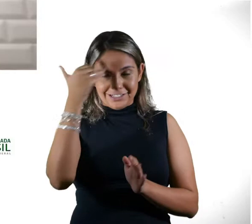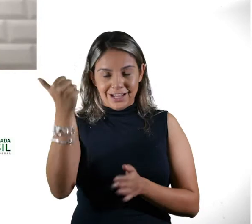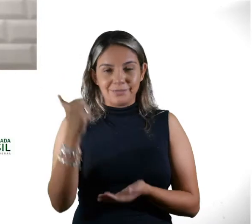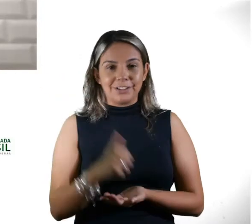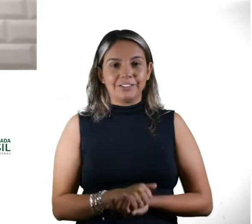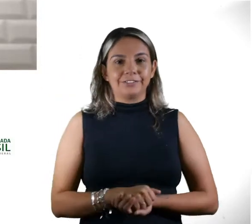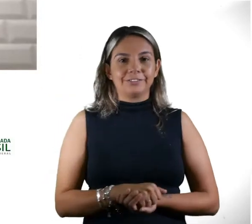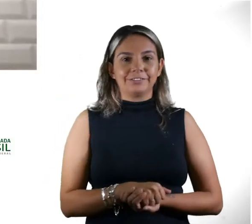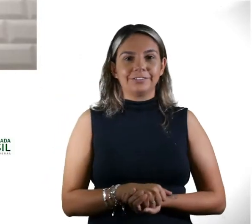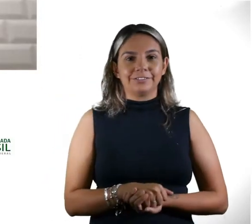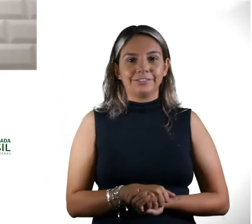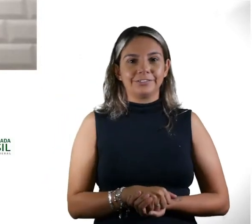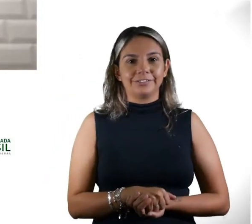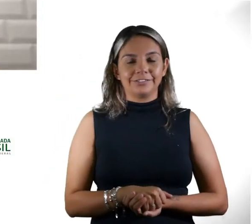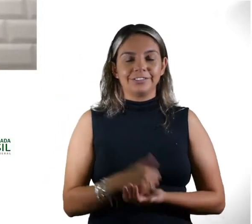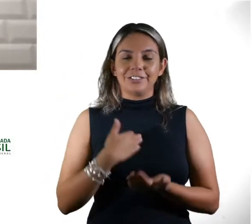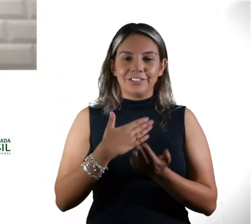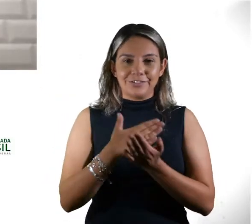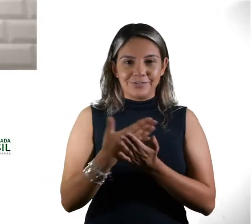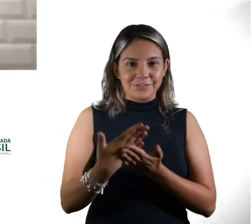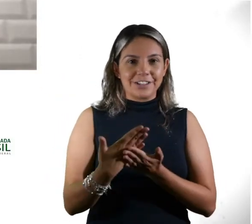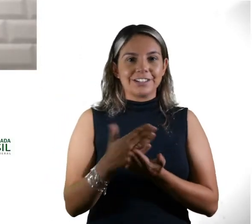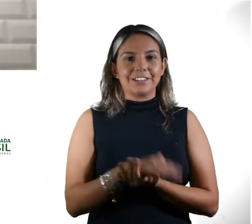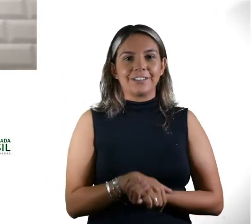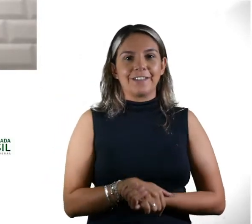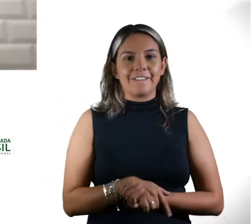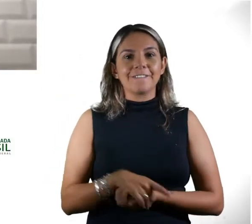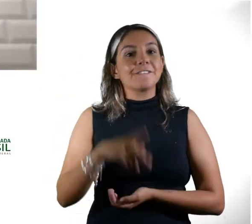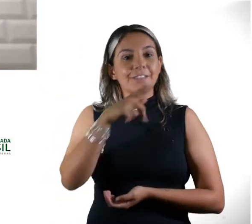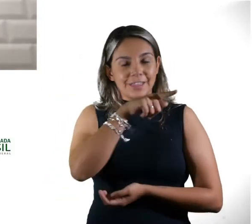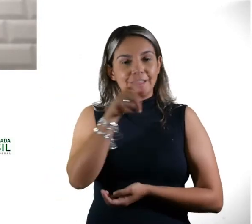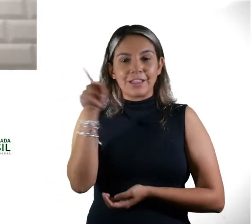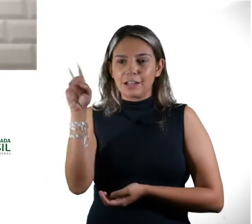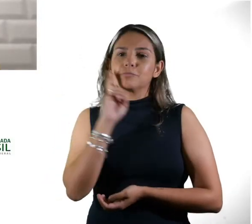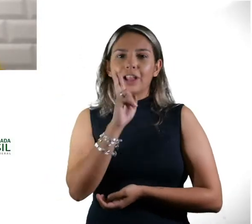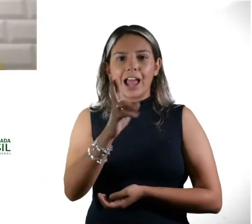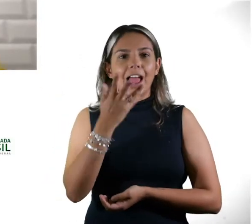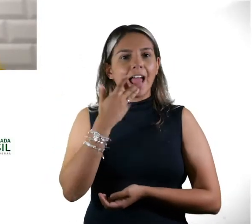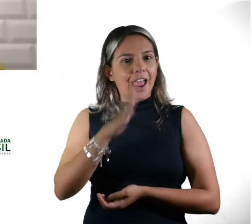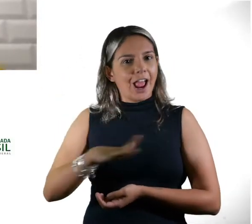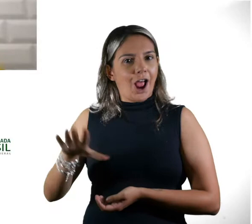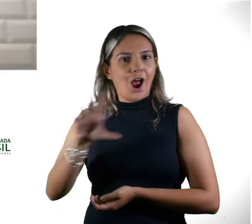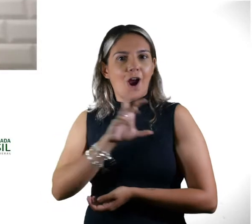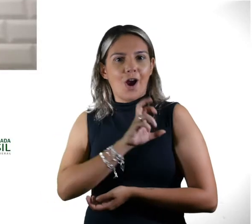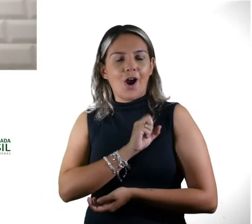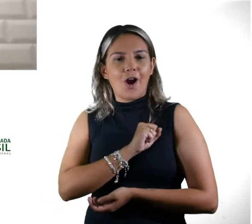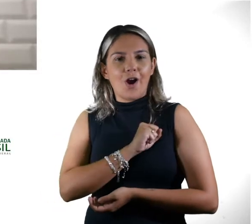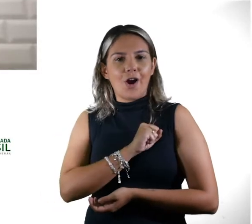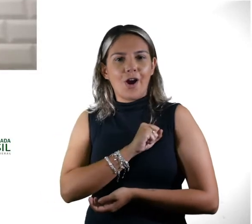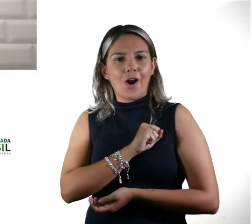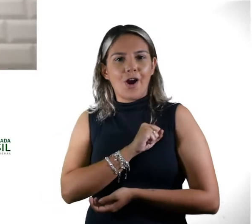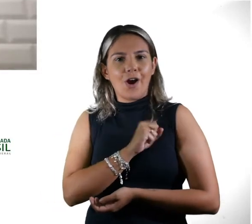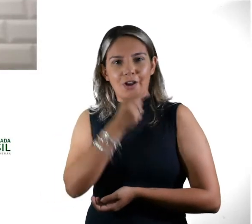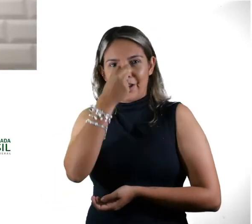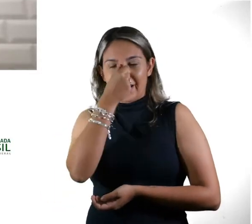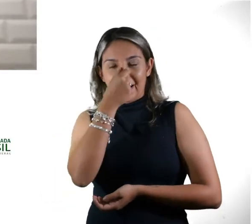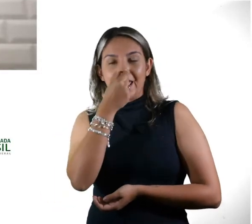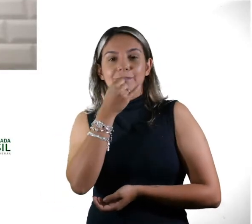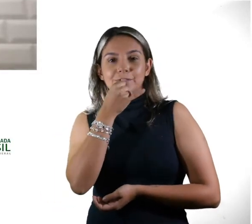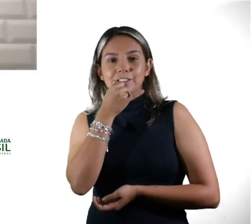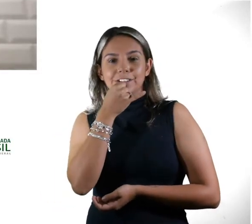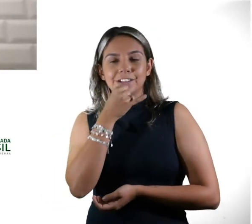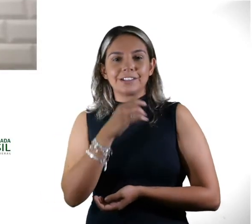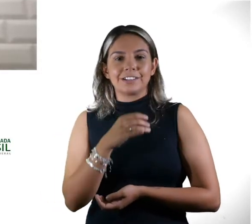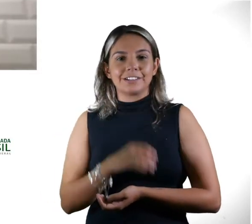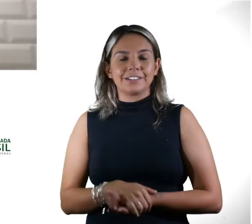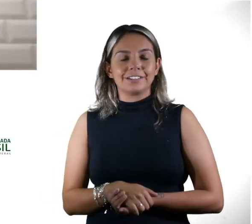Quando ela fala, começo com a história que mas as crianças gostam, não é? Quer dizer, por exemplo, essa história do nariz, que provavelmente é